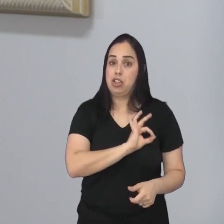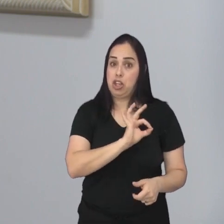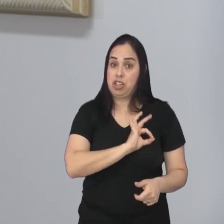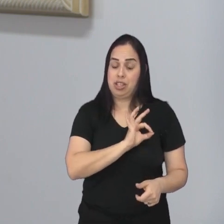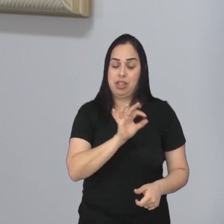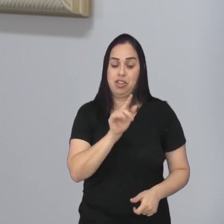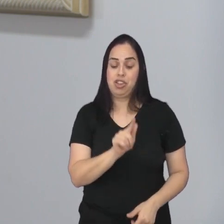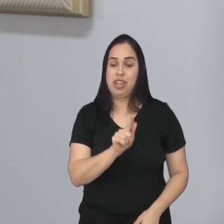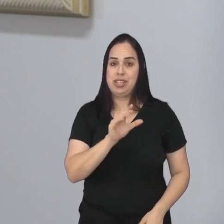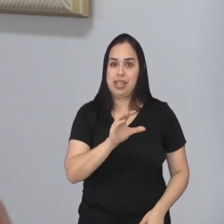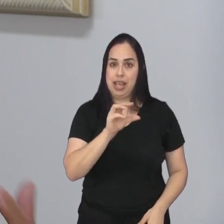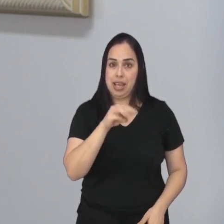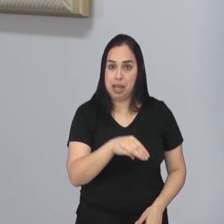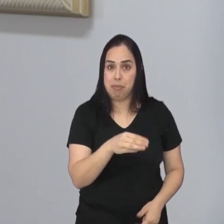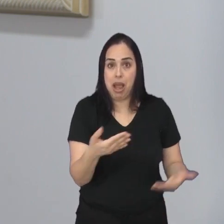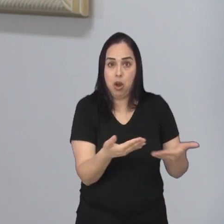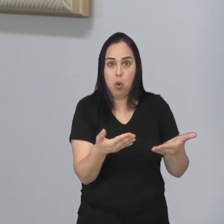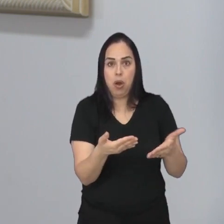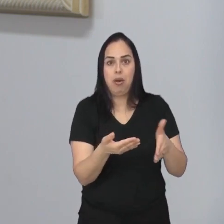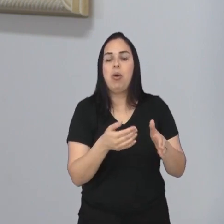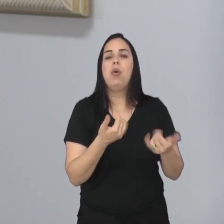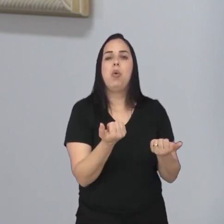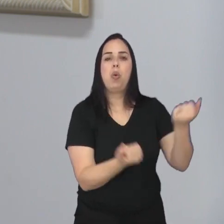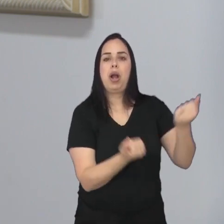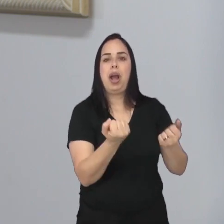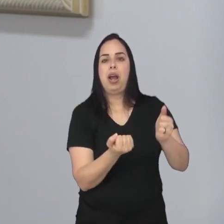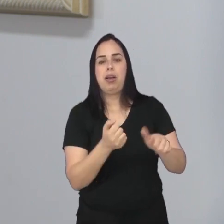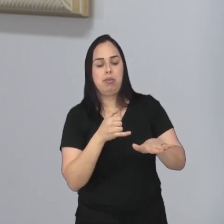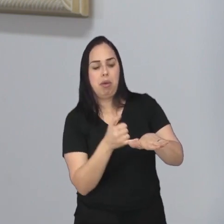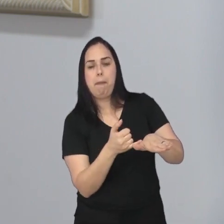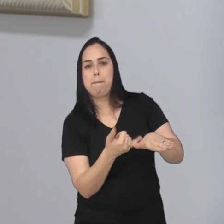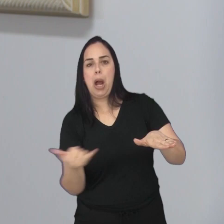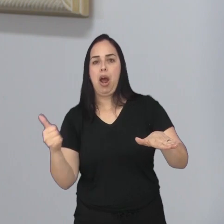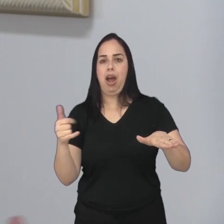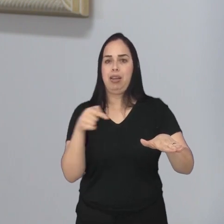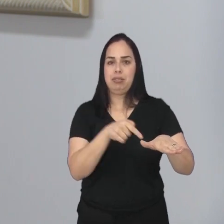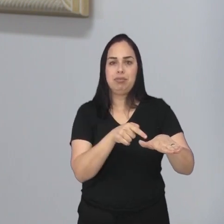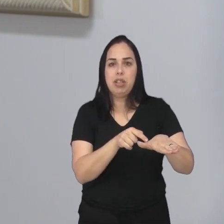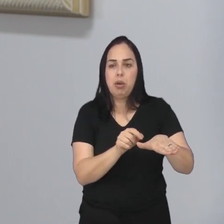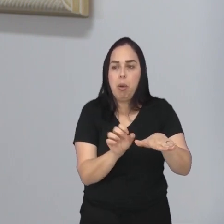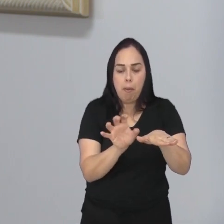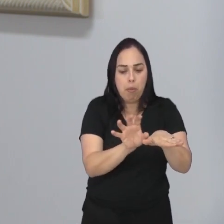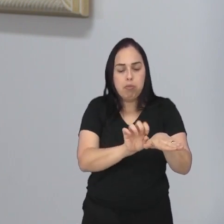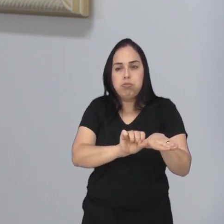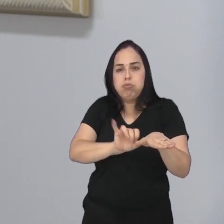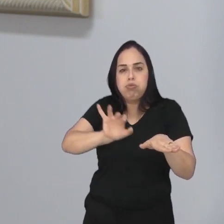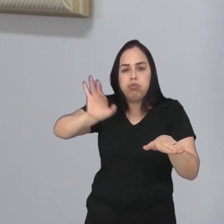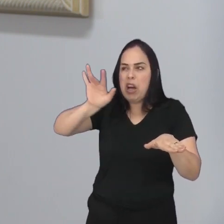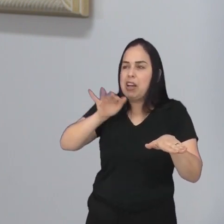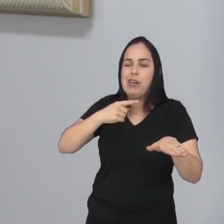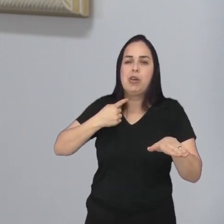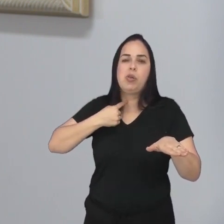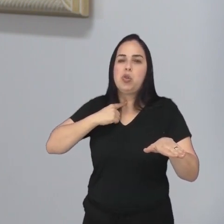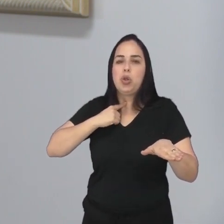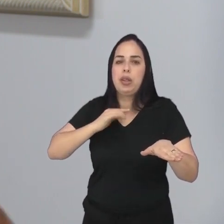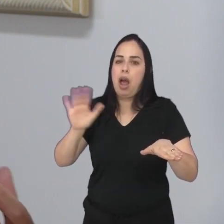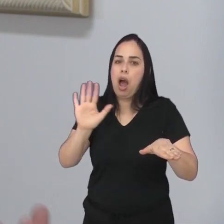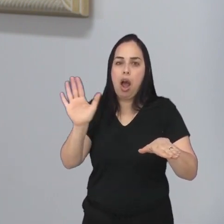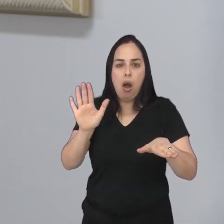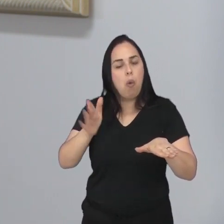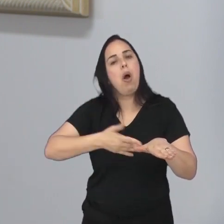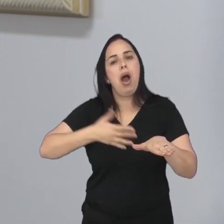GCM com a frota totalmente elétrica, uma frota que não emite nenhum tipo de poluente, uma